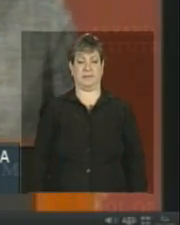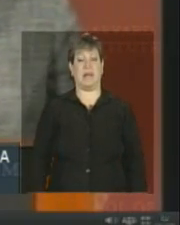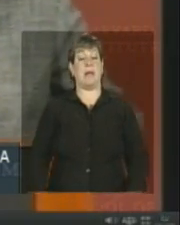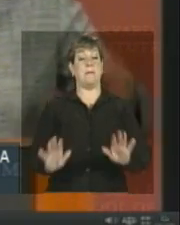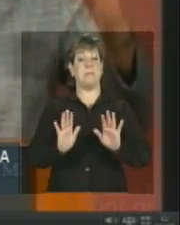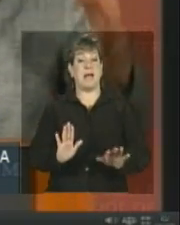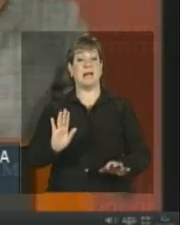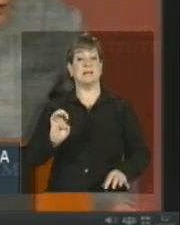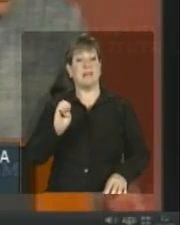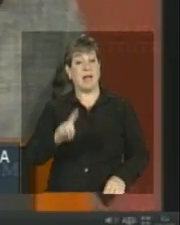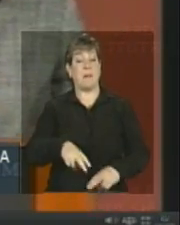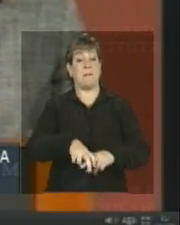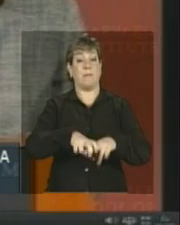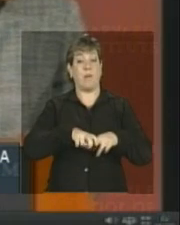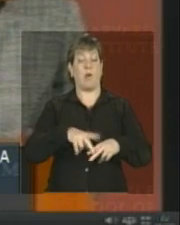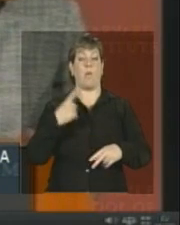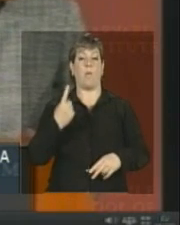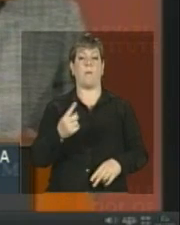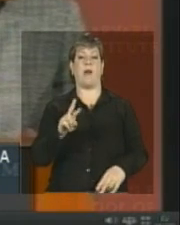uma razão econômica.